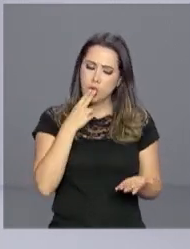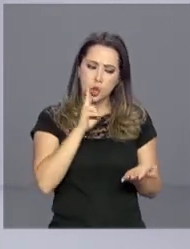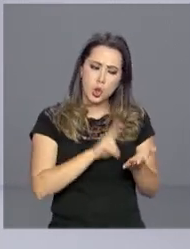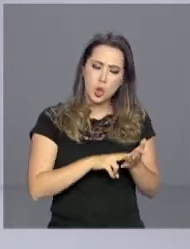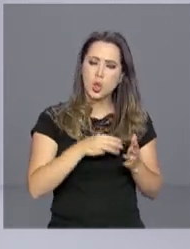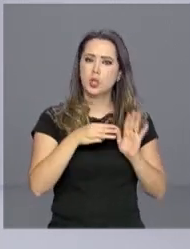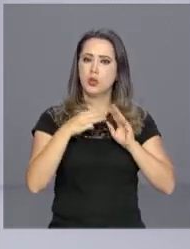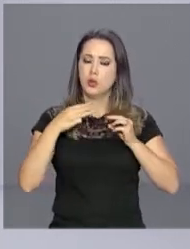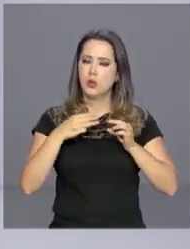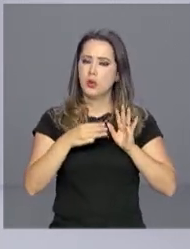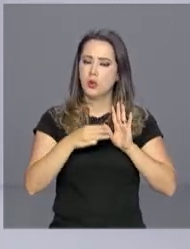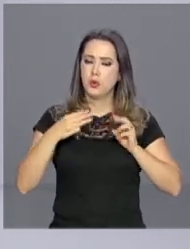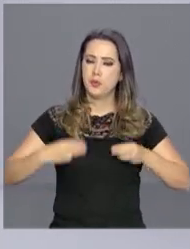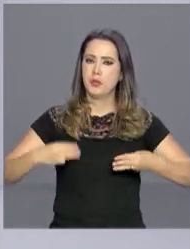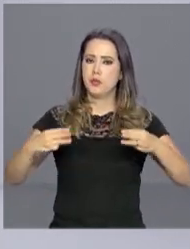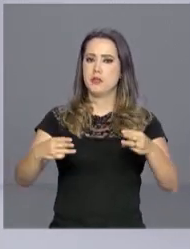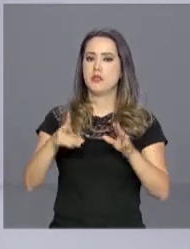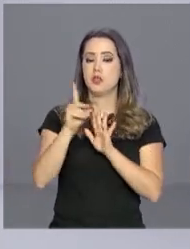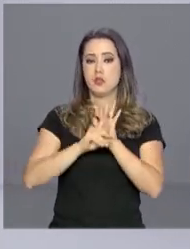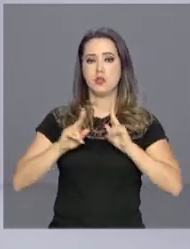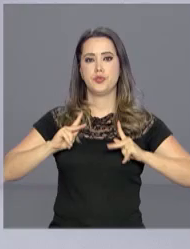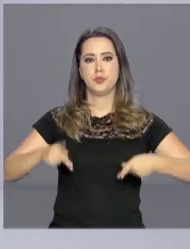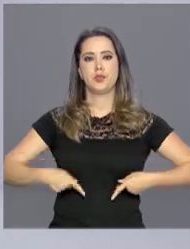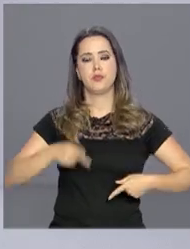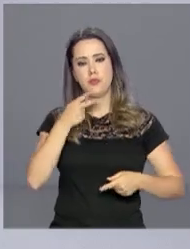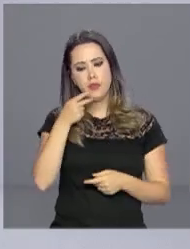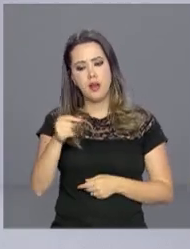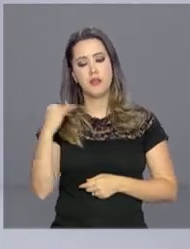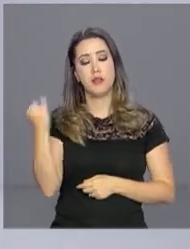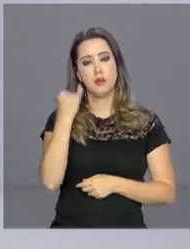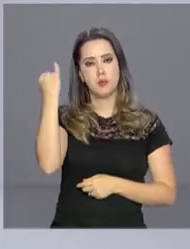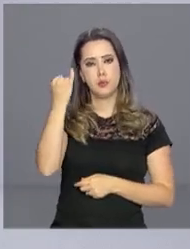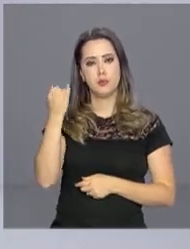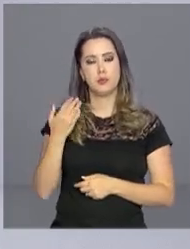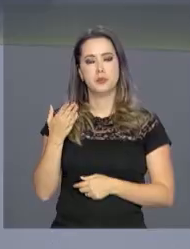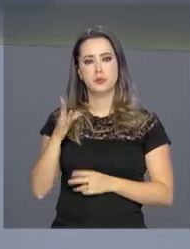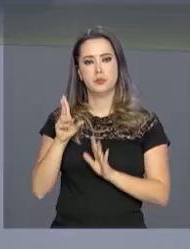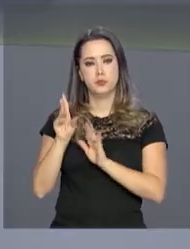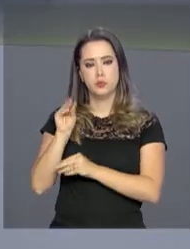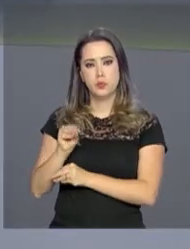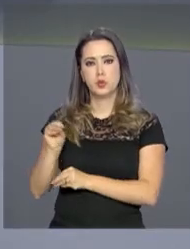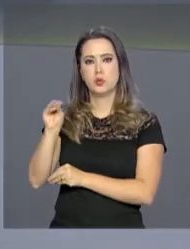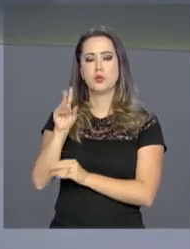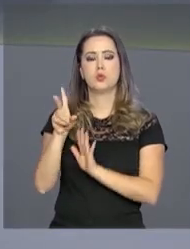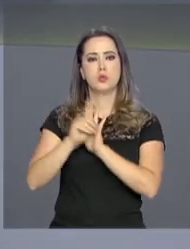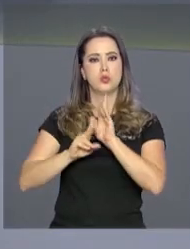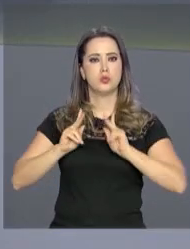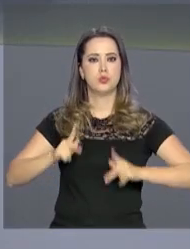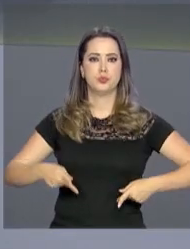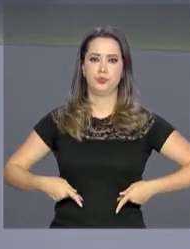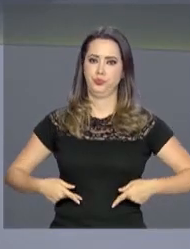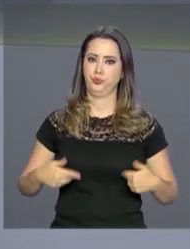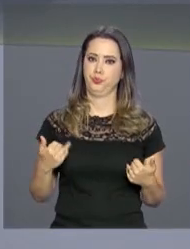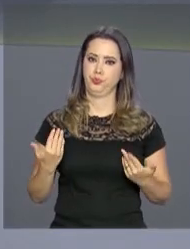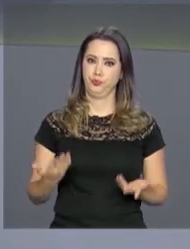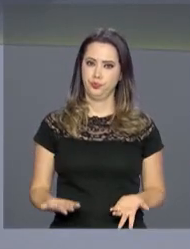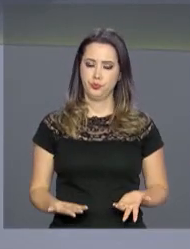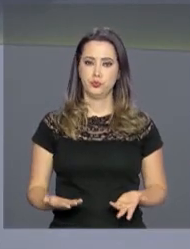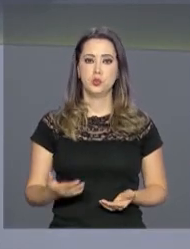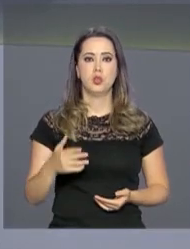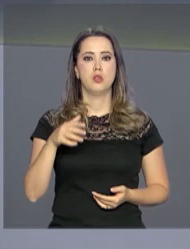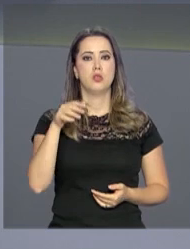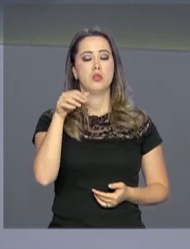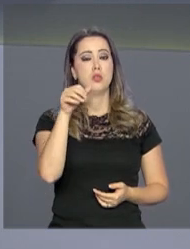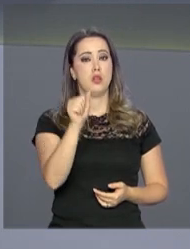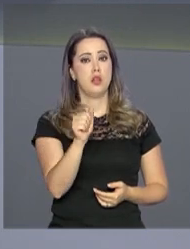dos direitos humanos a decisão do juiz foi publicada ontem já a advogada geral da união ministro a